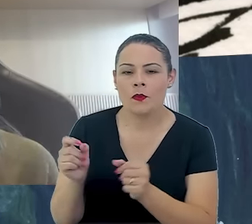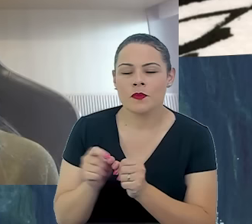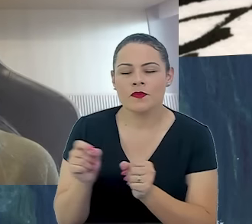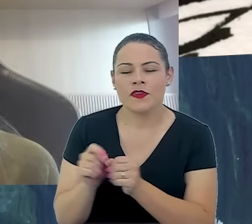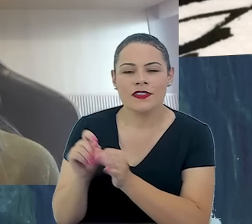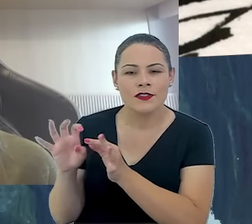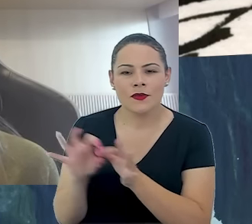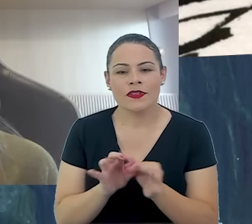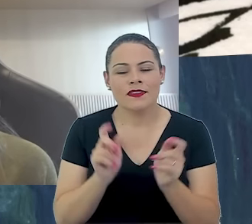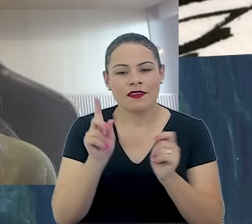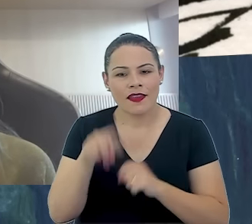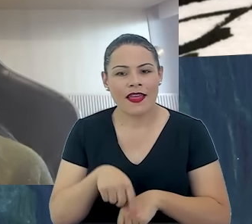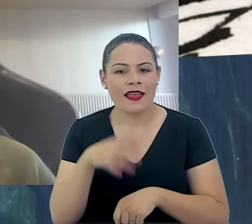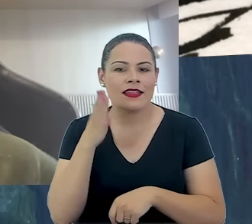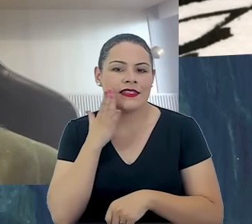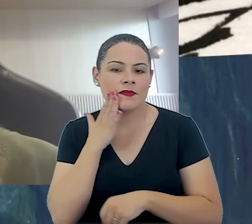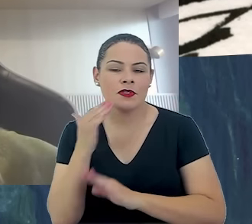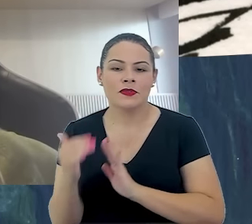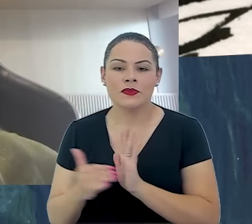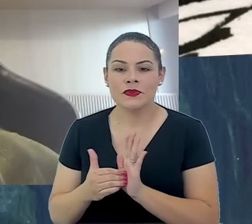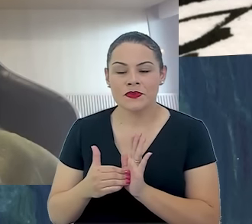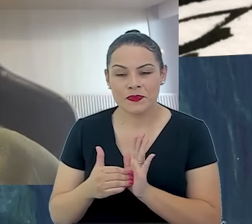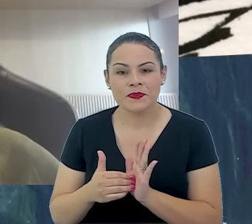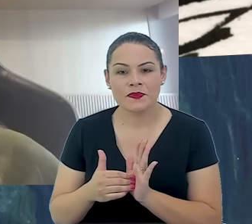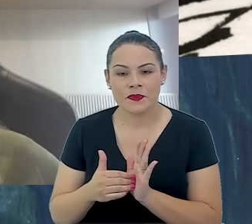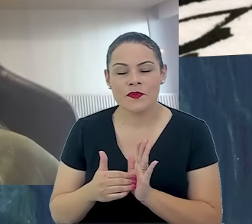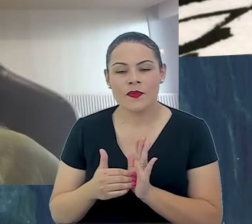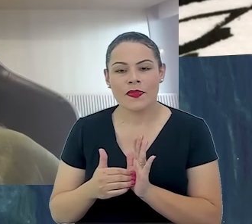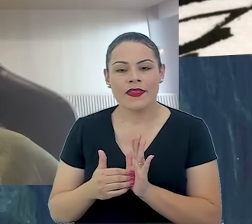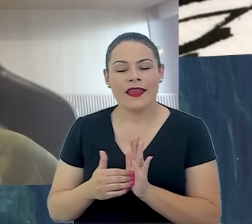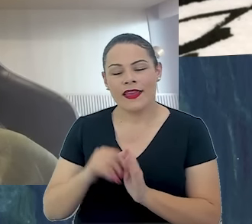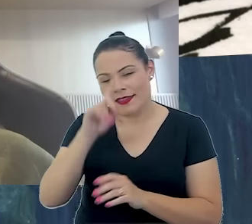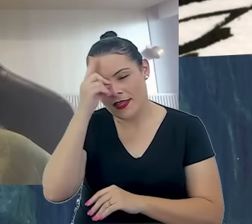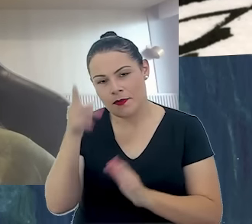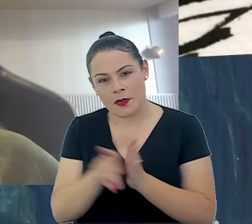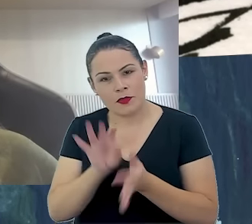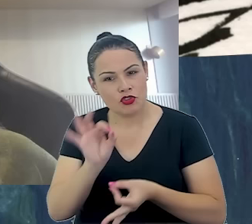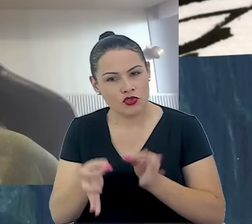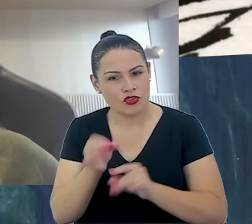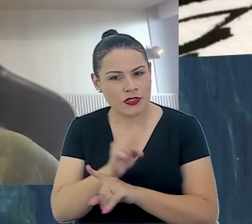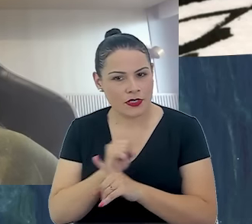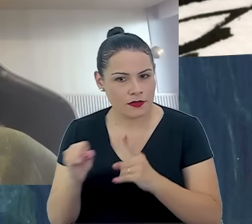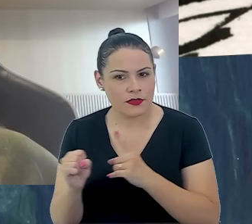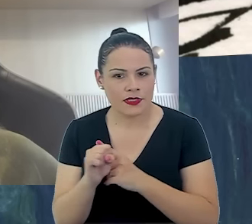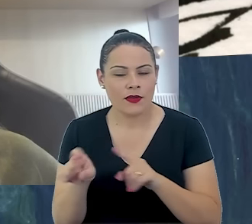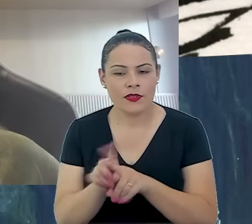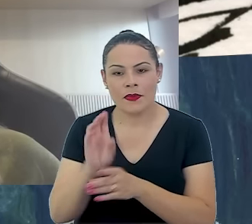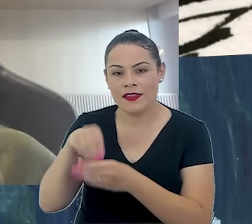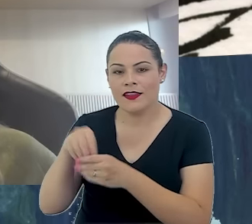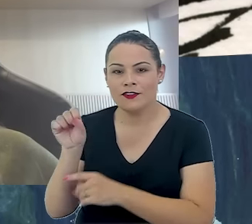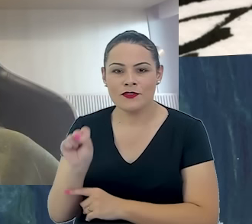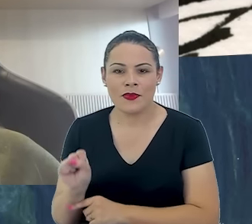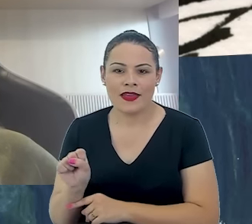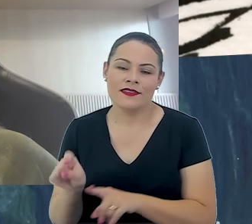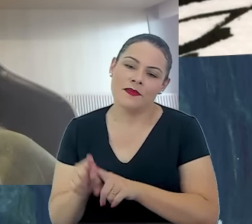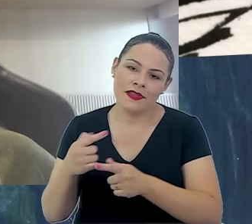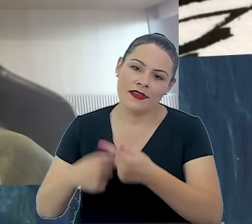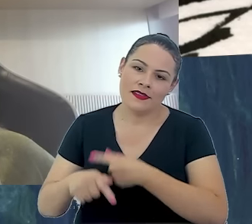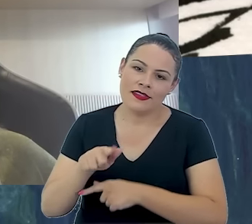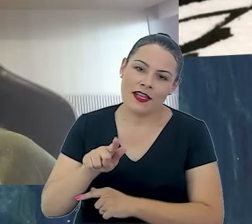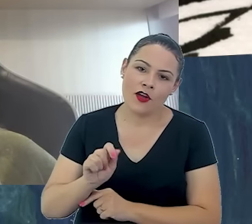eh ela é considerando essa essa questão da de justiça social também noos e da